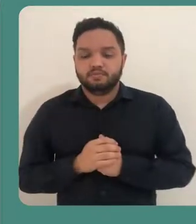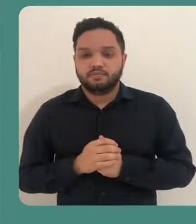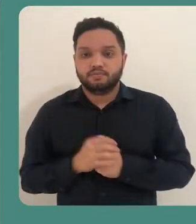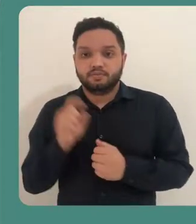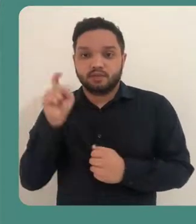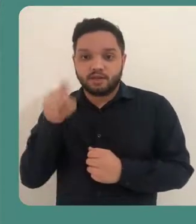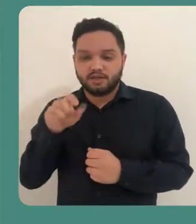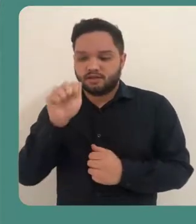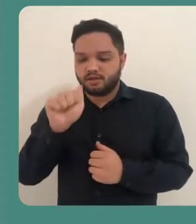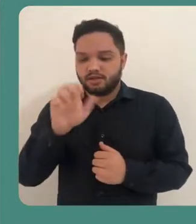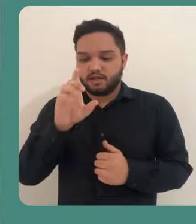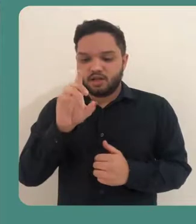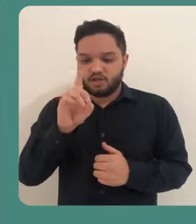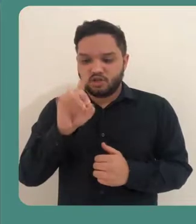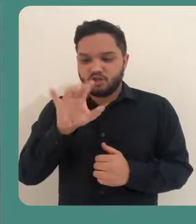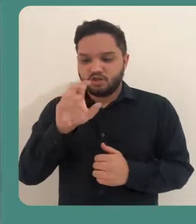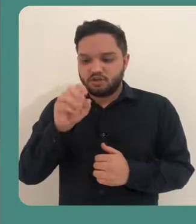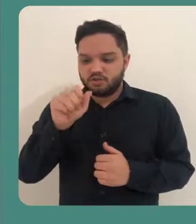adicionar